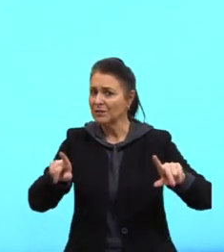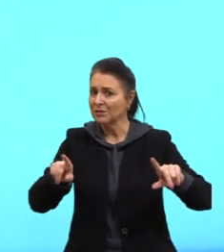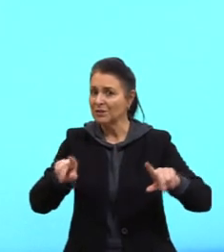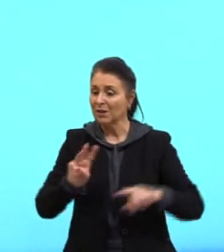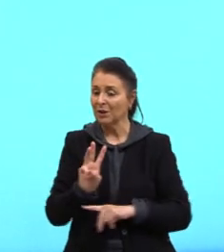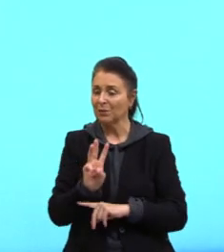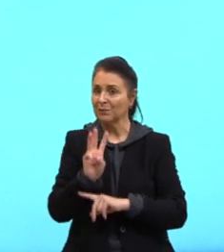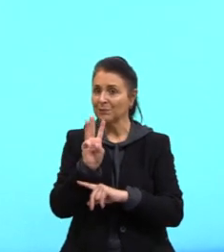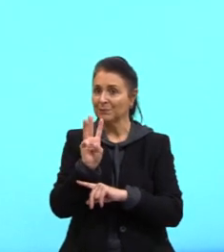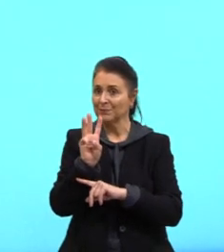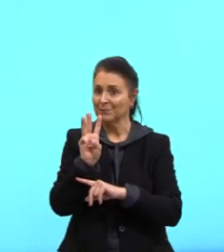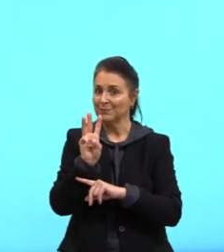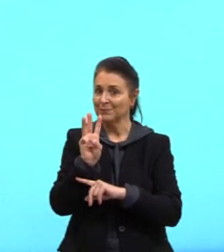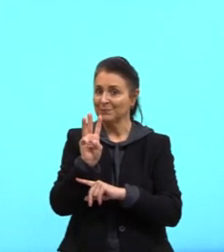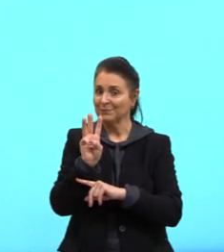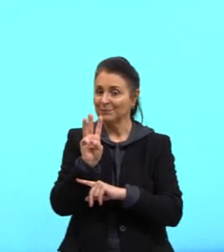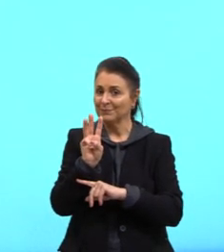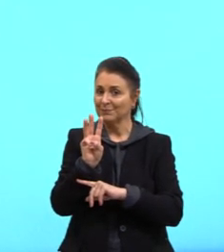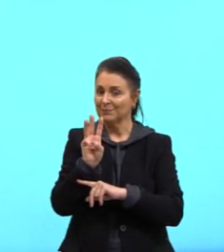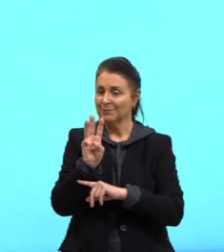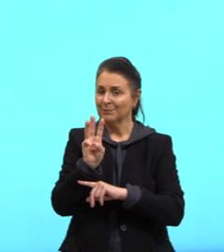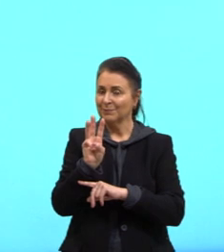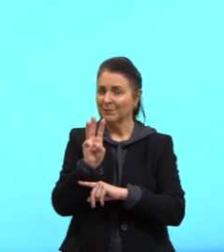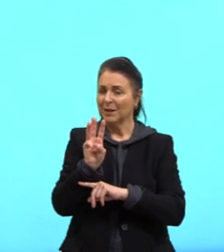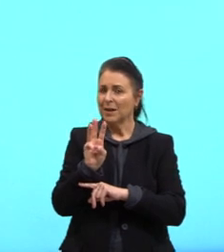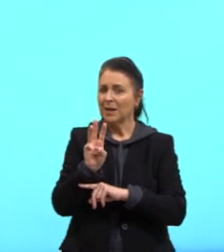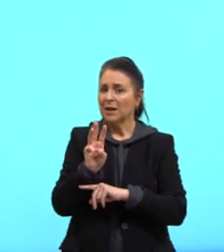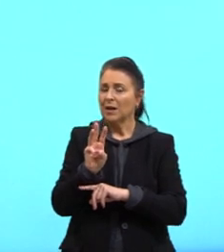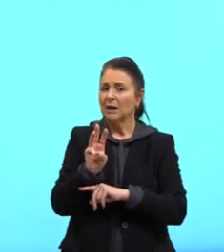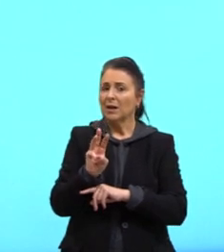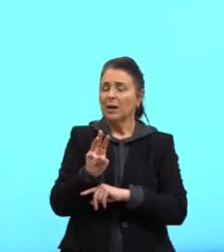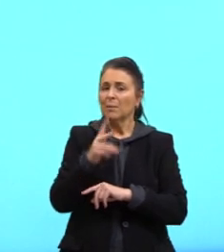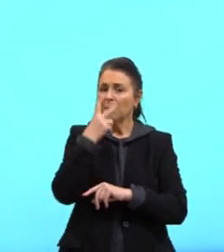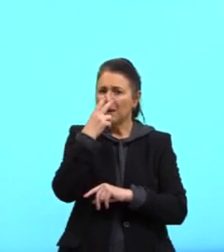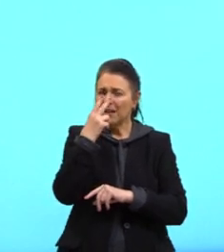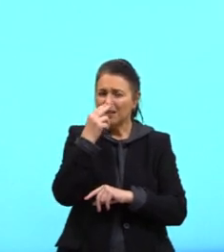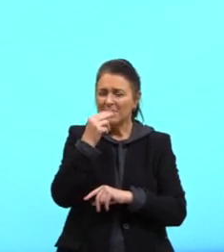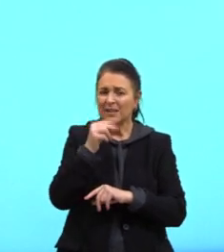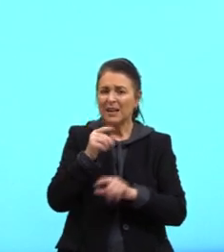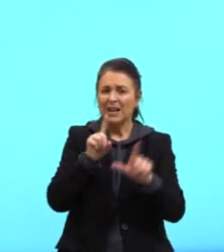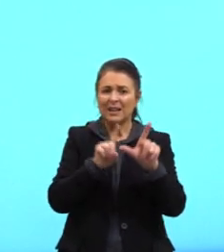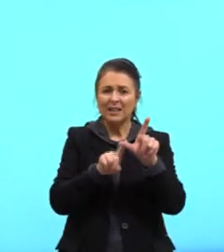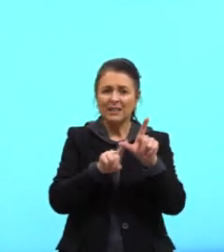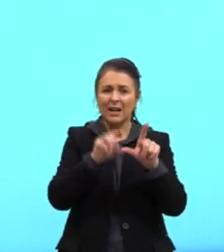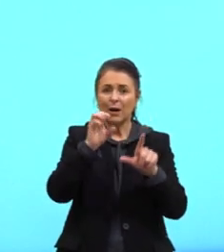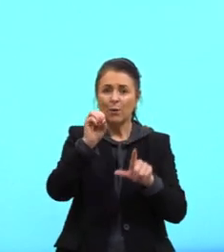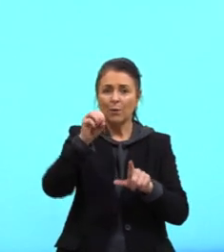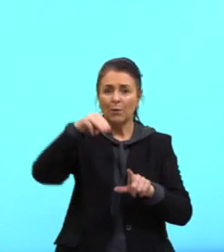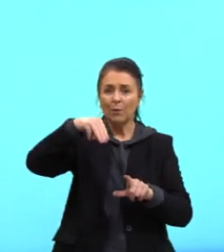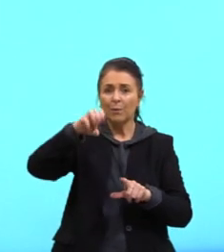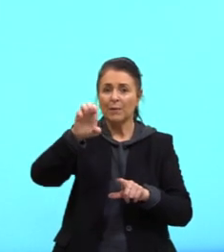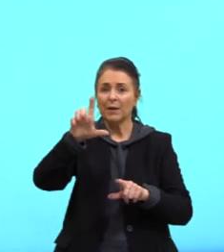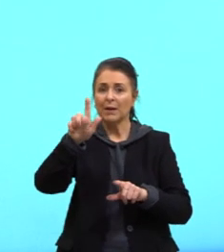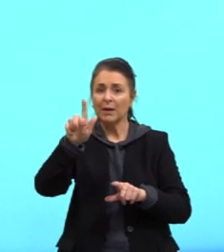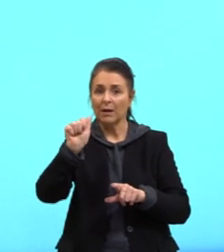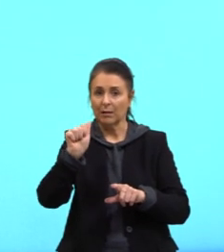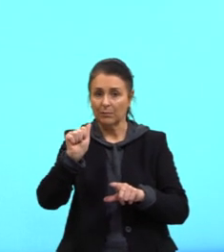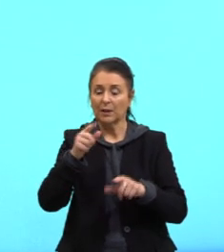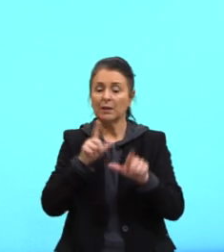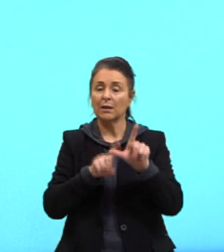w aqui se eu não me engano é a letra Ômega em grego tá e